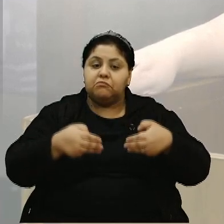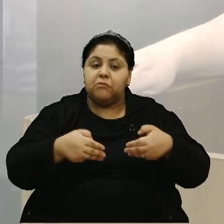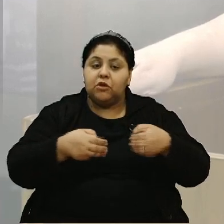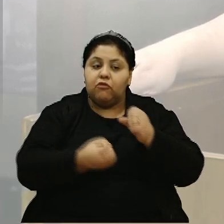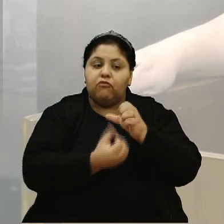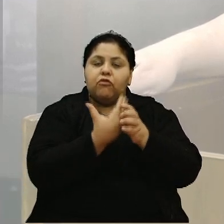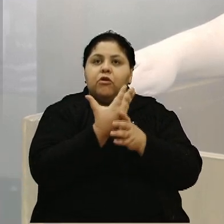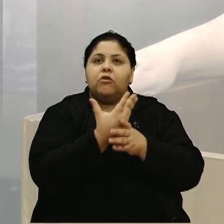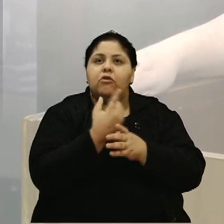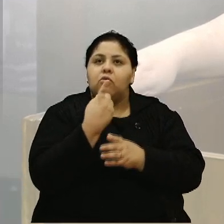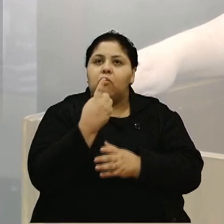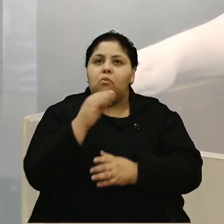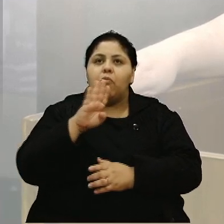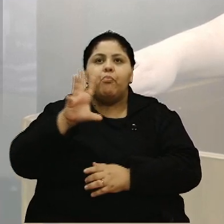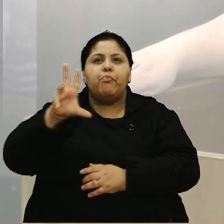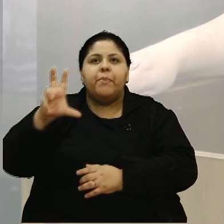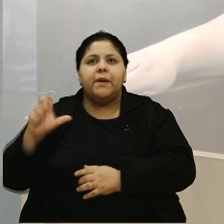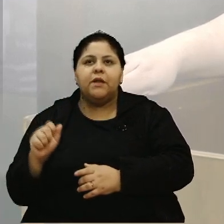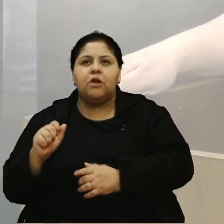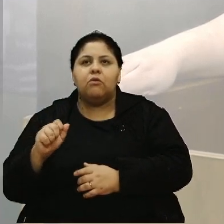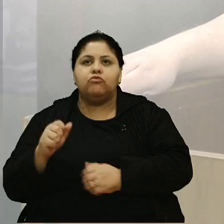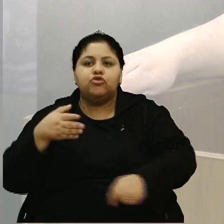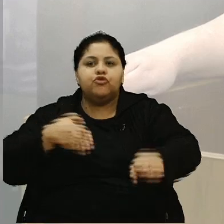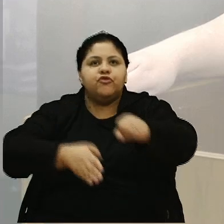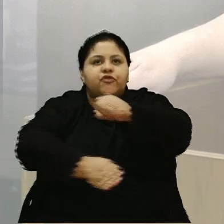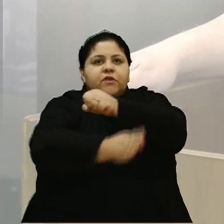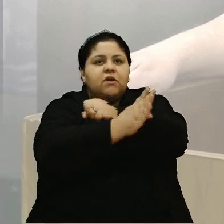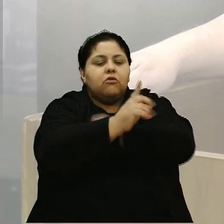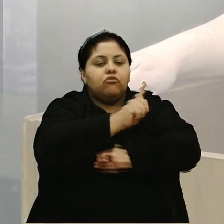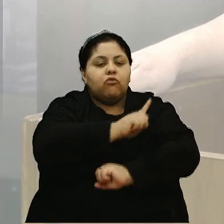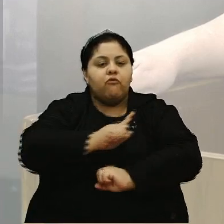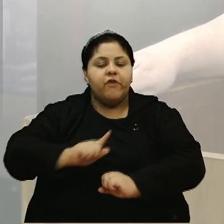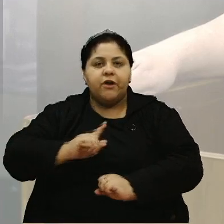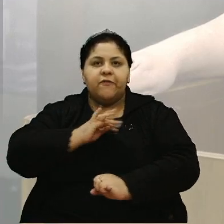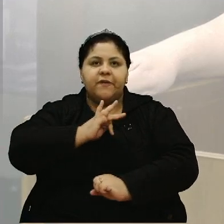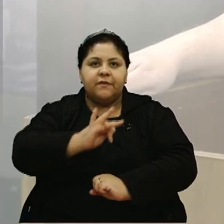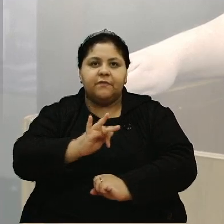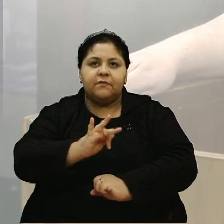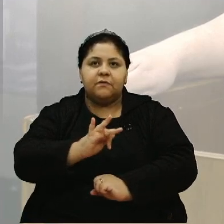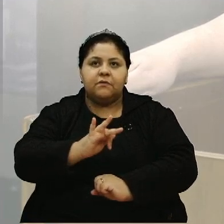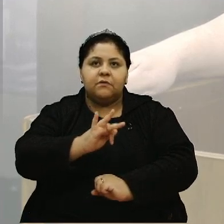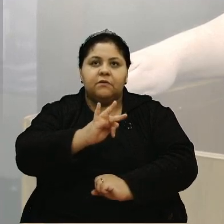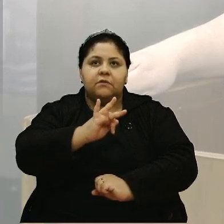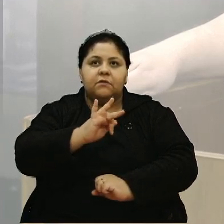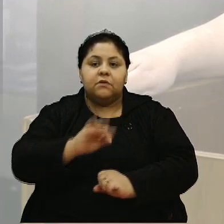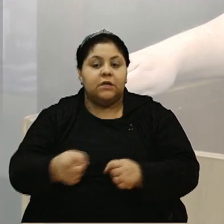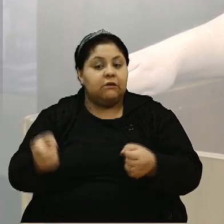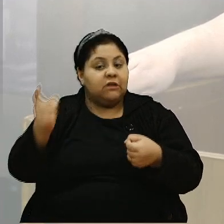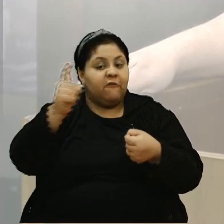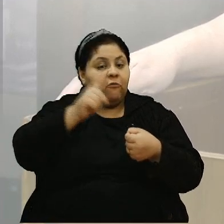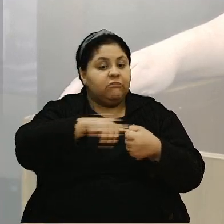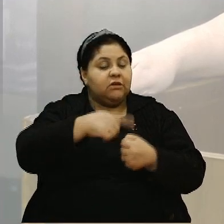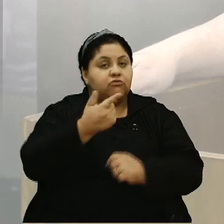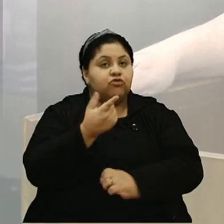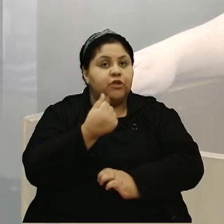Em quase 1 bilhão de viagens do governo federal, que não está voltando em investimento?